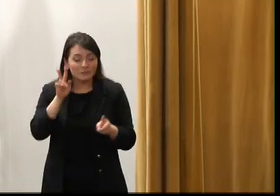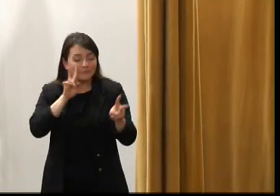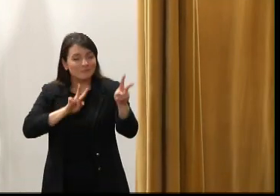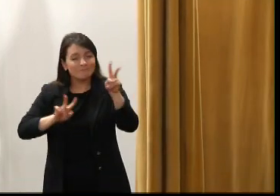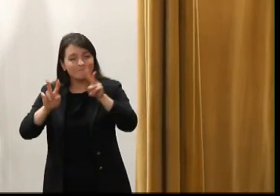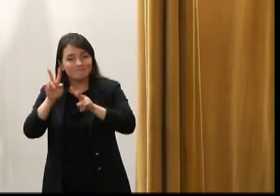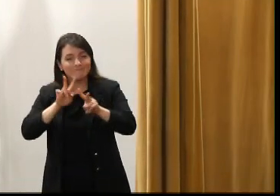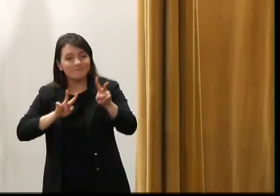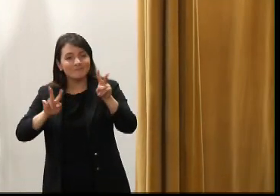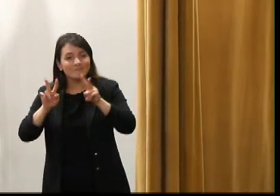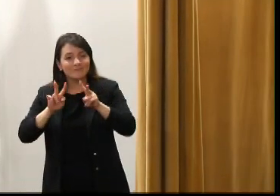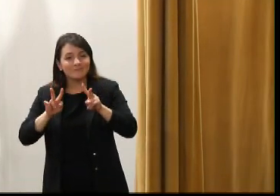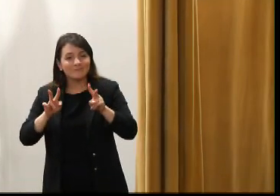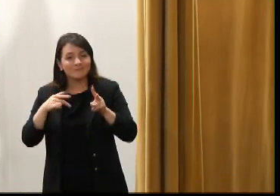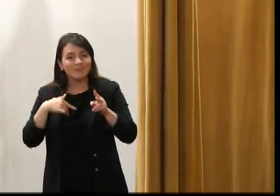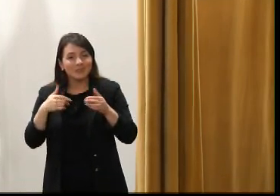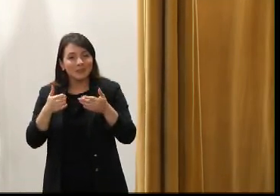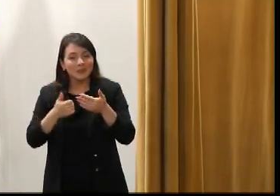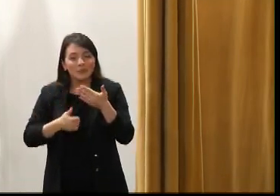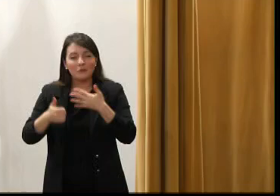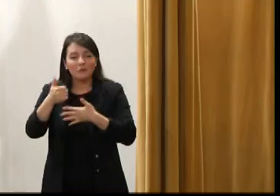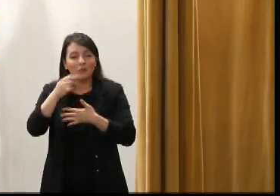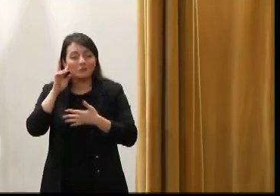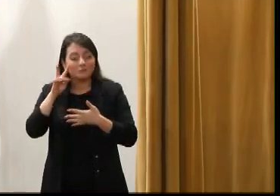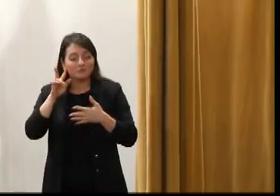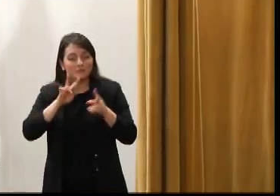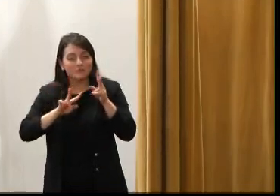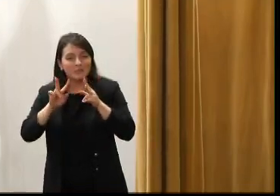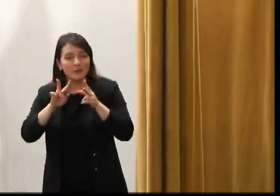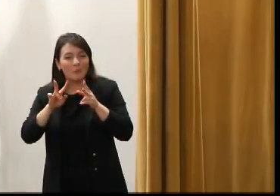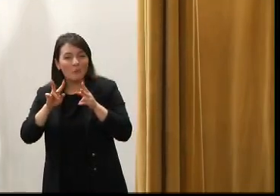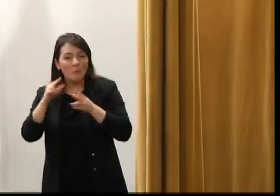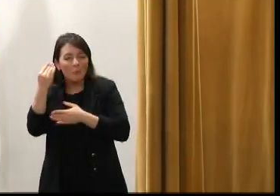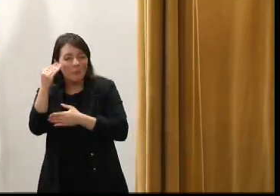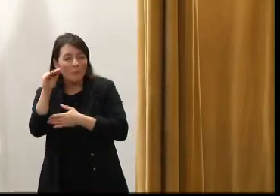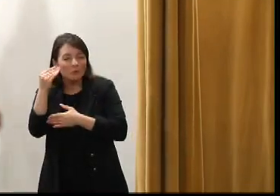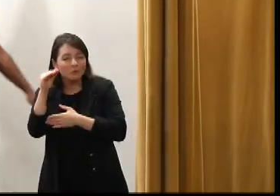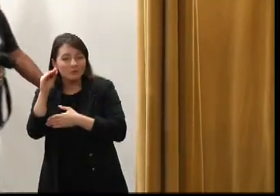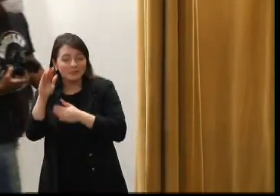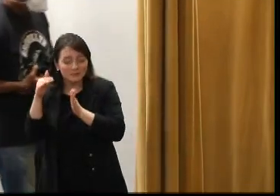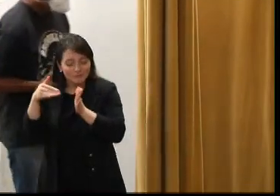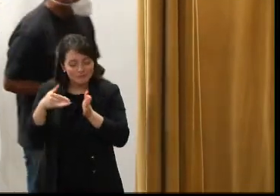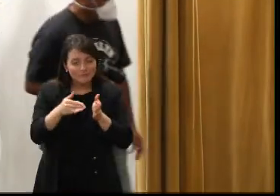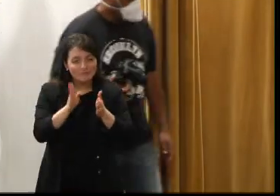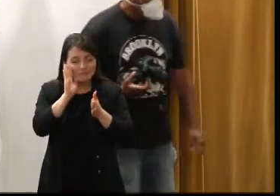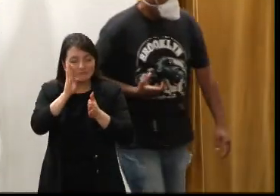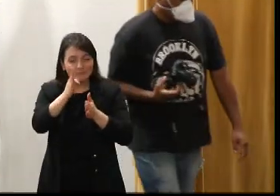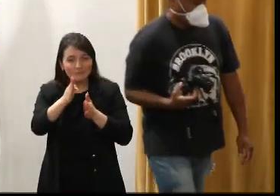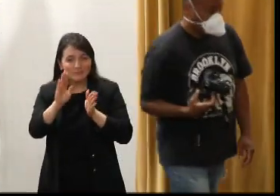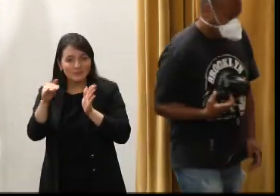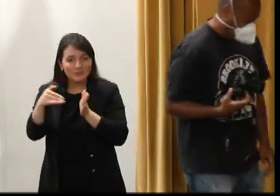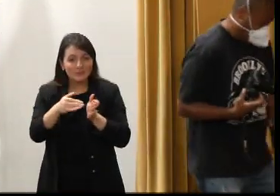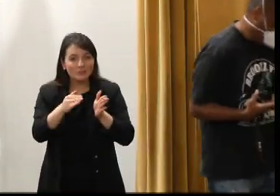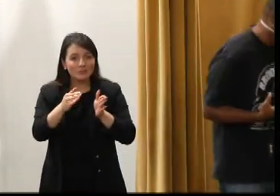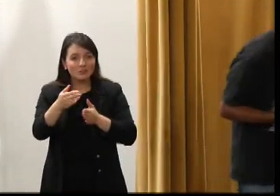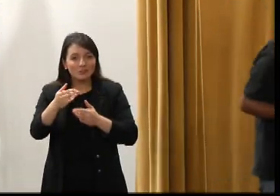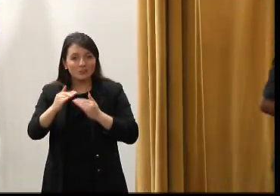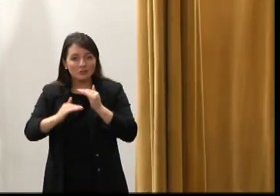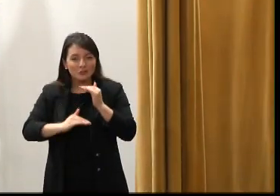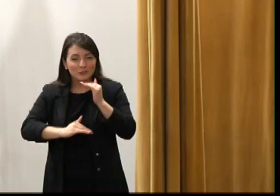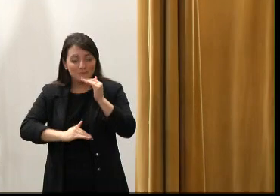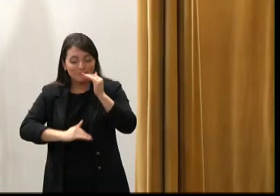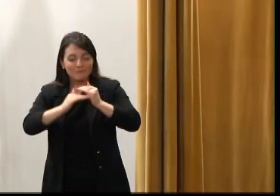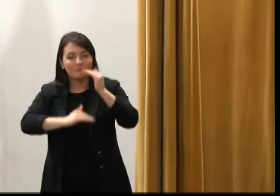visualizar Porto Alegre se encaminhando numa direção de resiliência